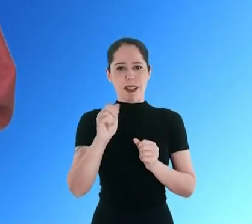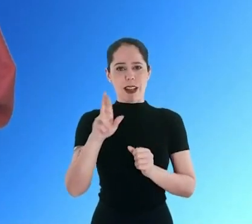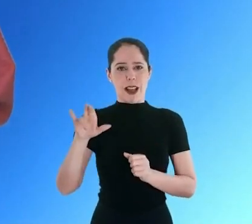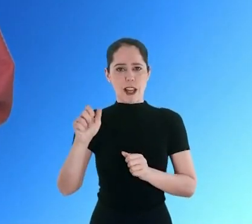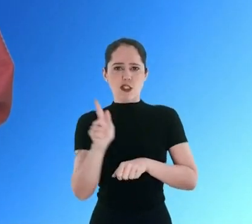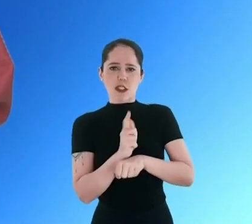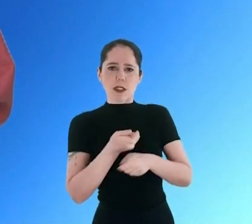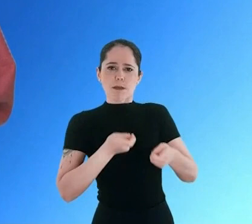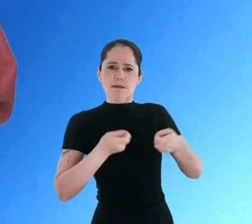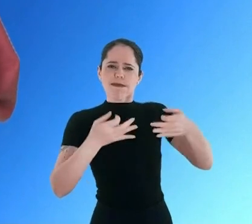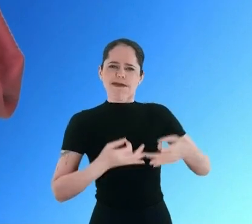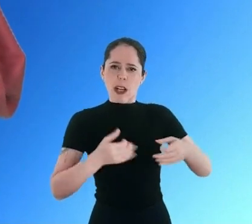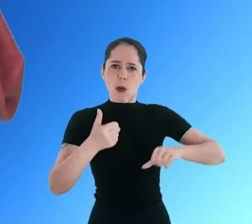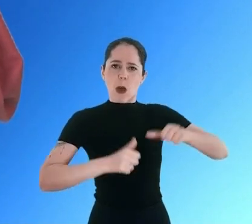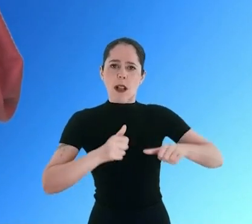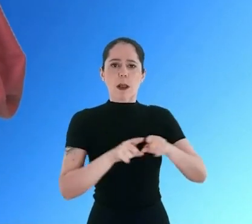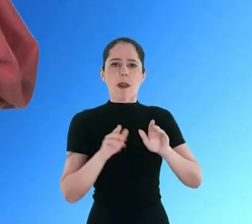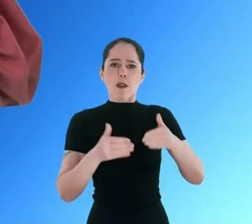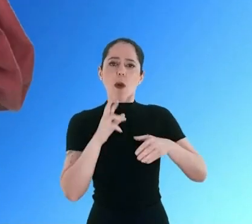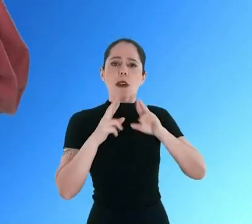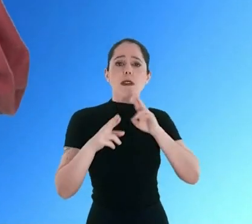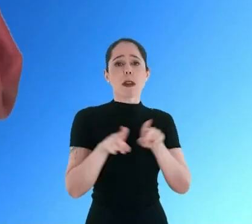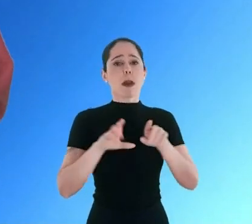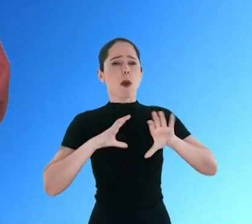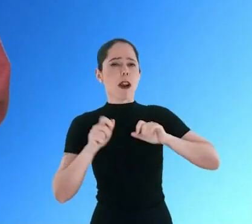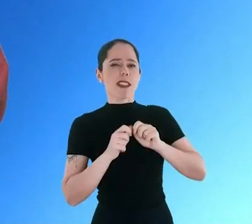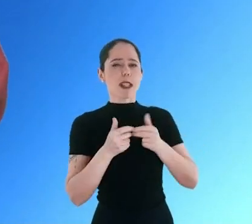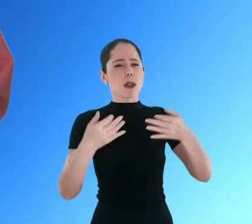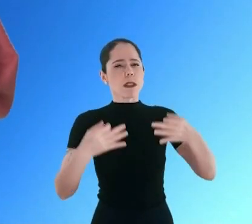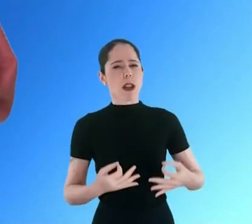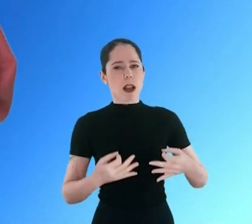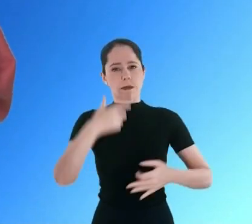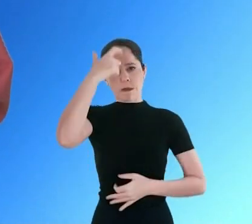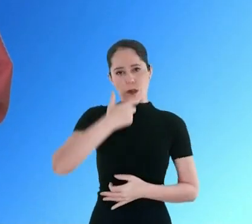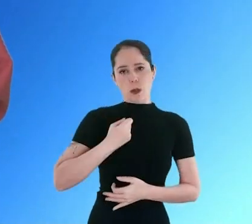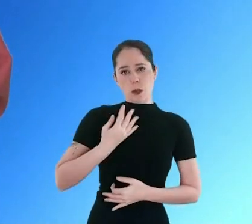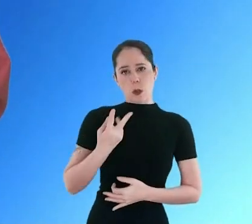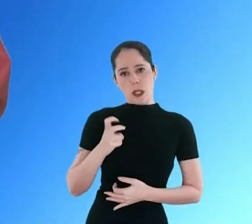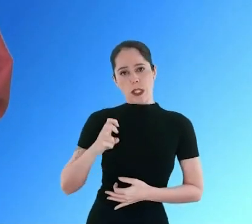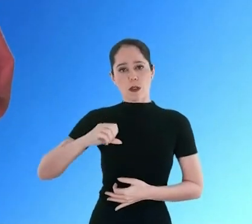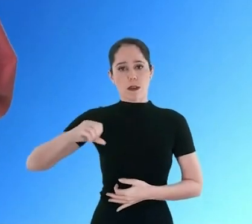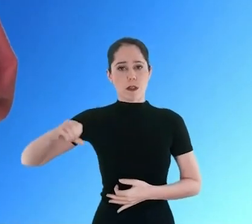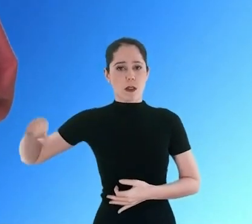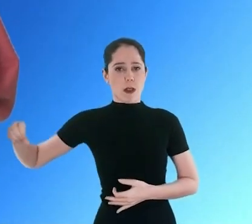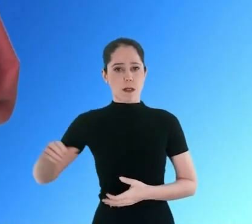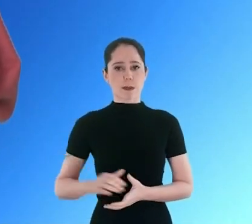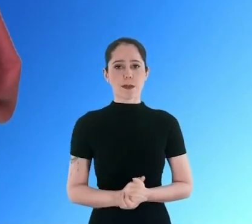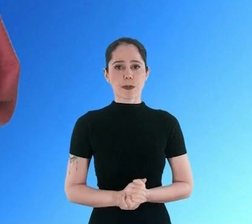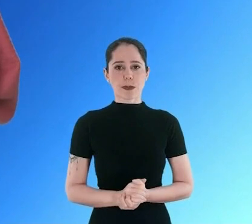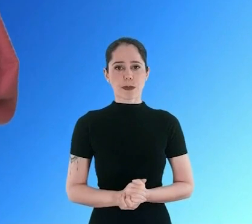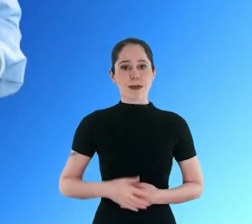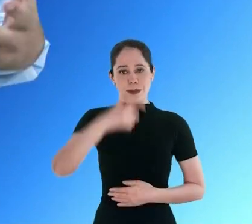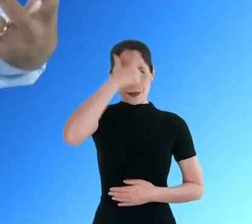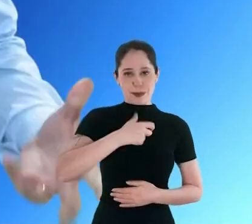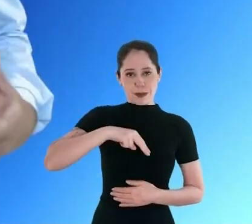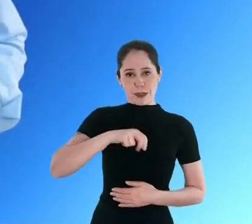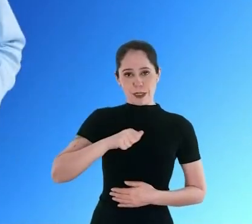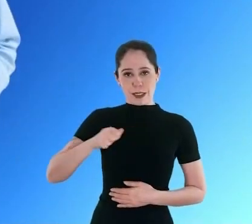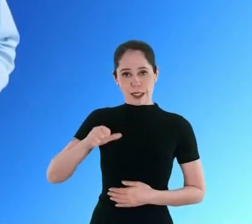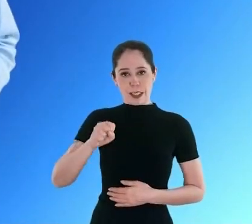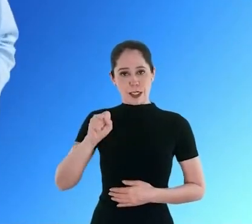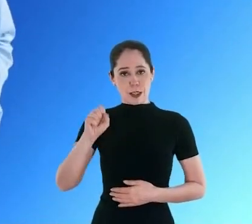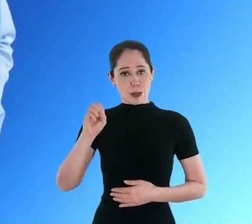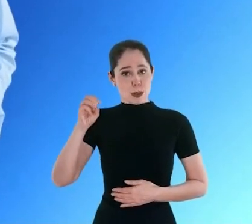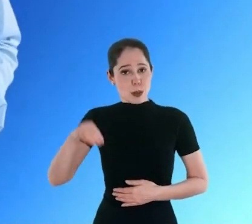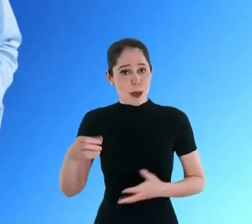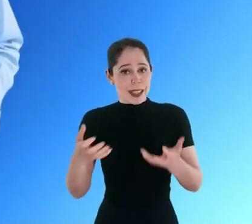Gestão eficiente, foco em resultado e coragem para fazer o que é certo. Ellen Machado, 45999. Sou Nasson